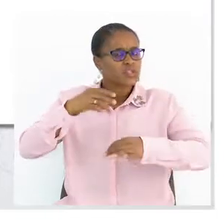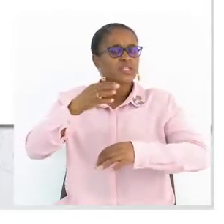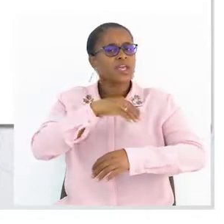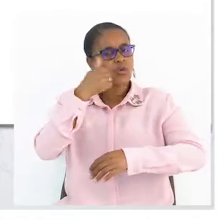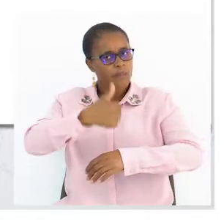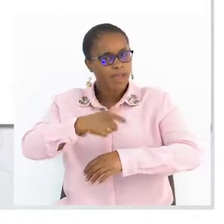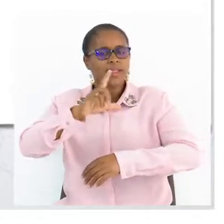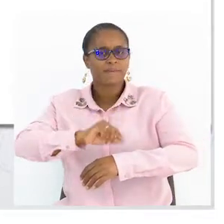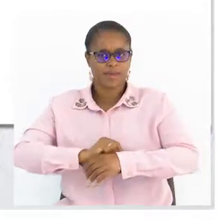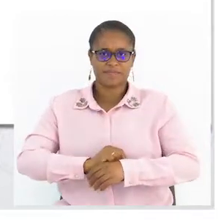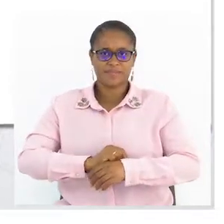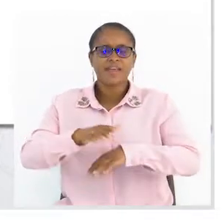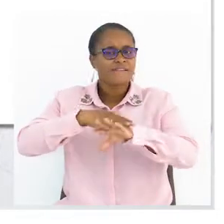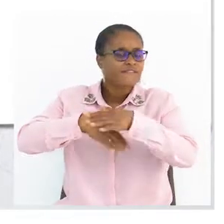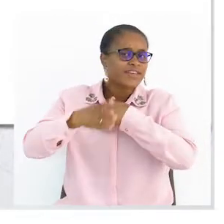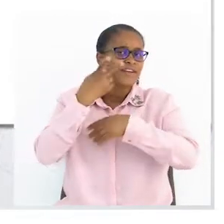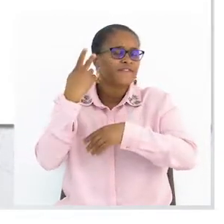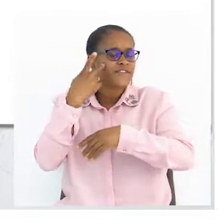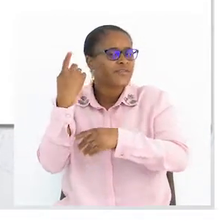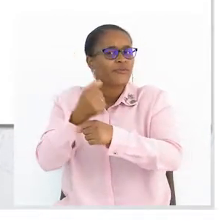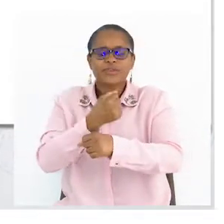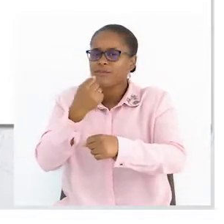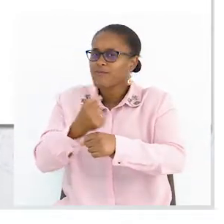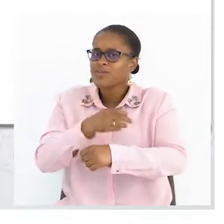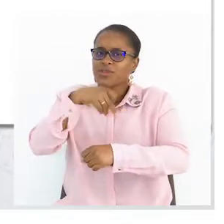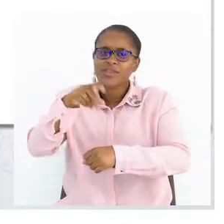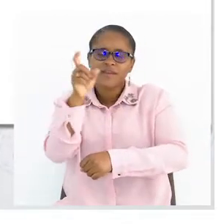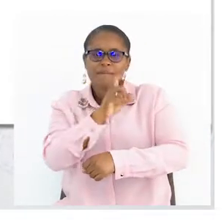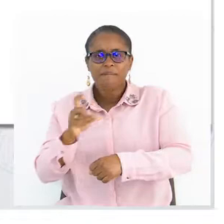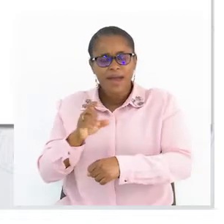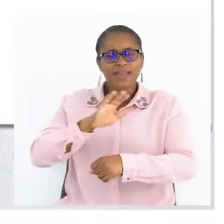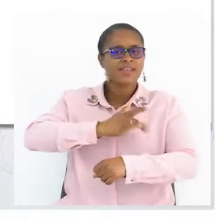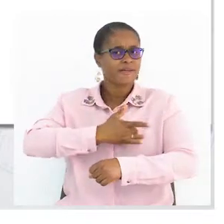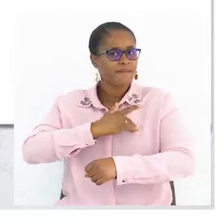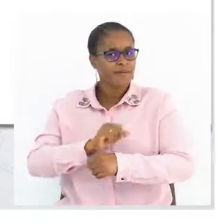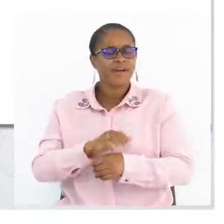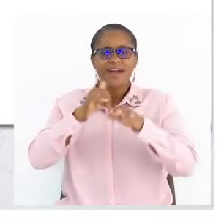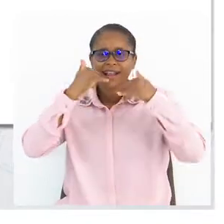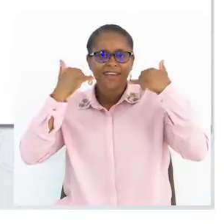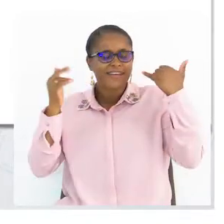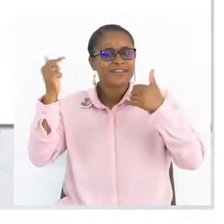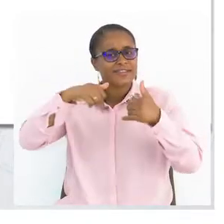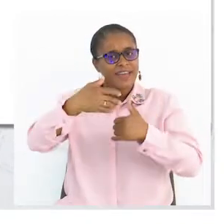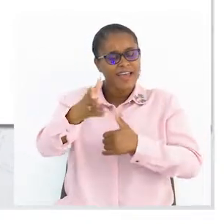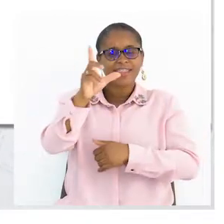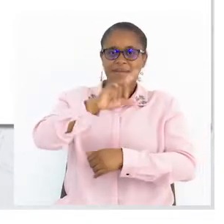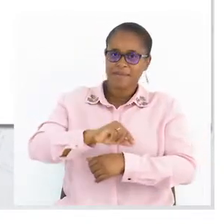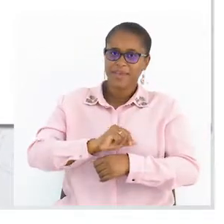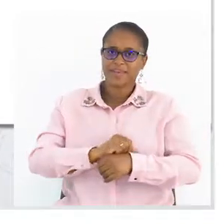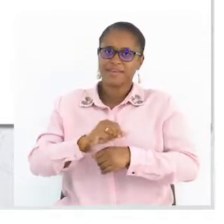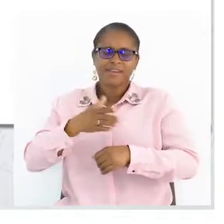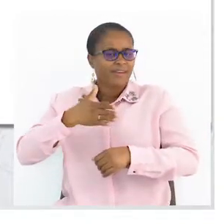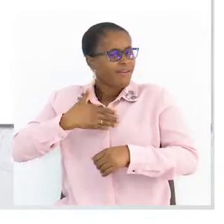bem. Faz da vida um serviço de paz e de amor, e a alegria chegará também.